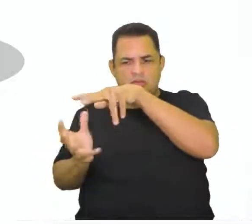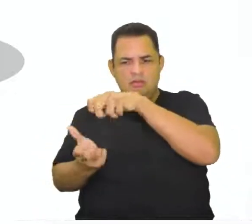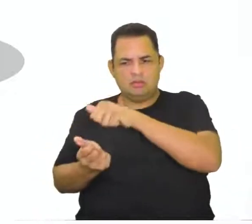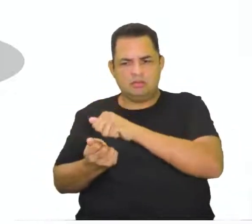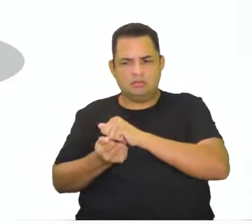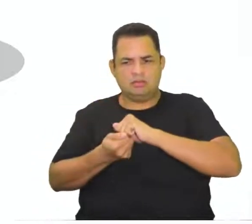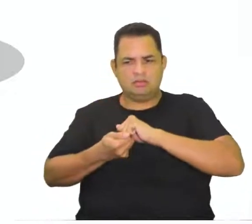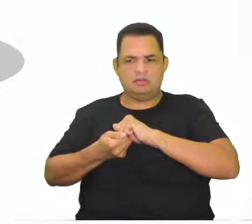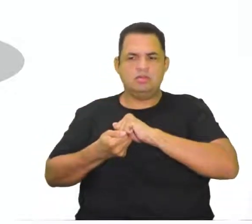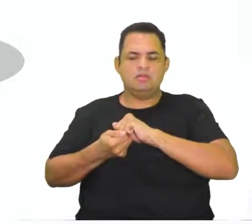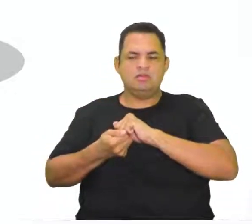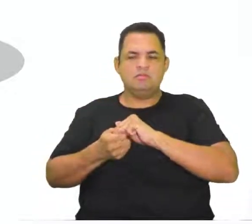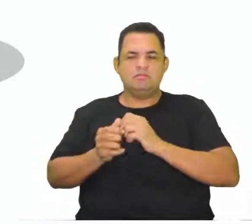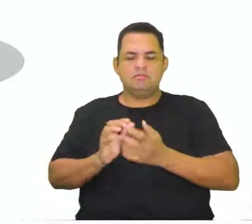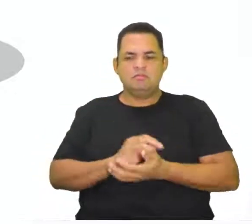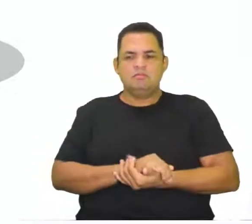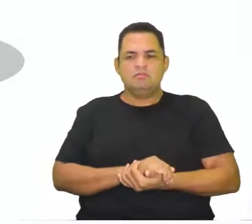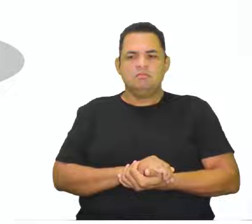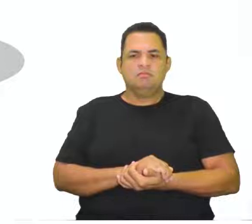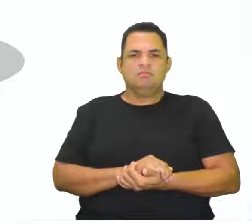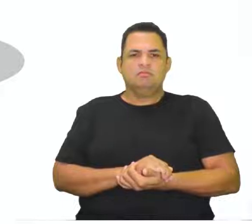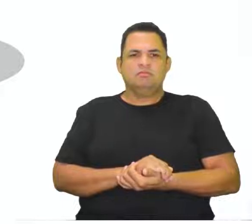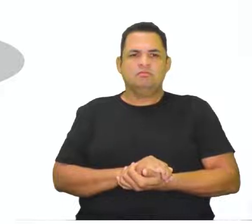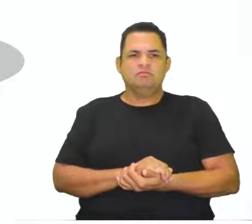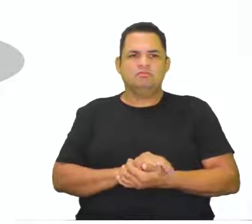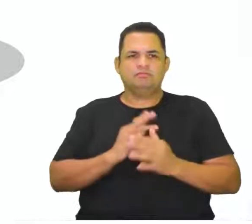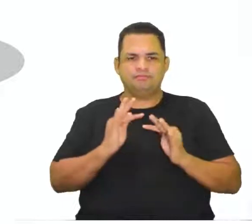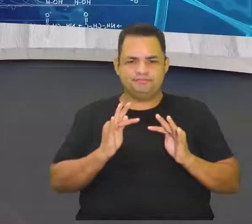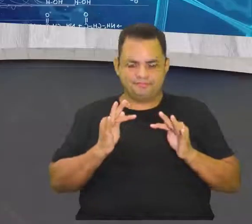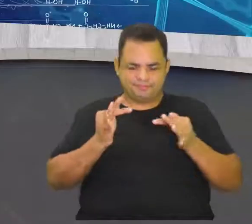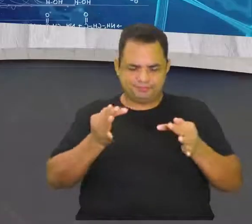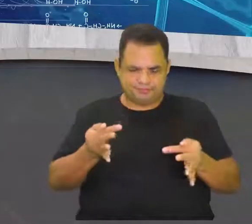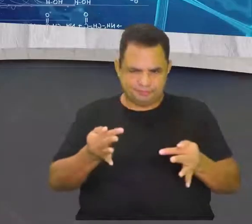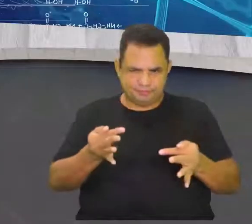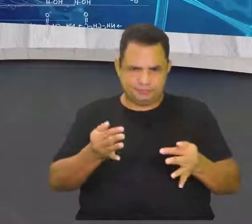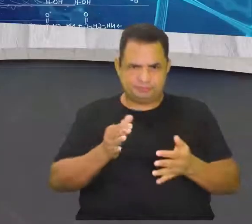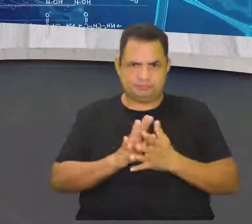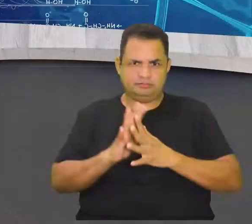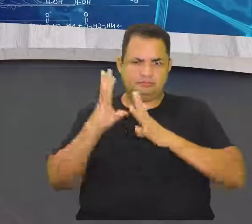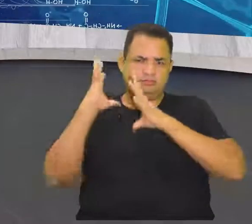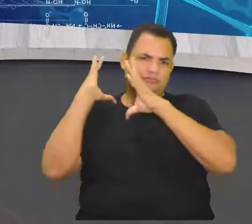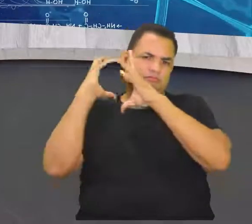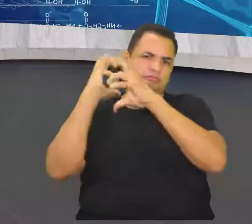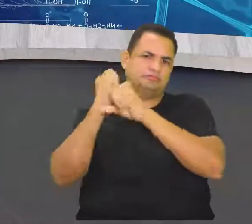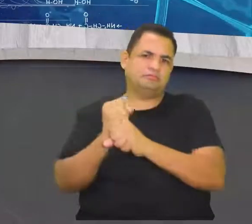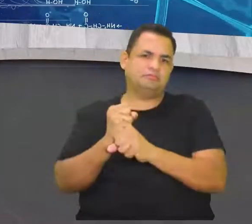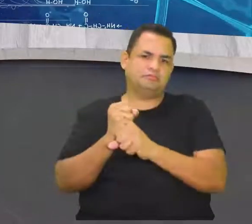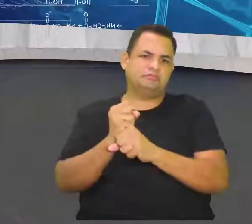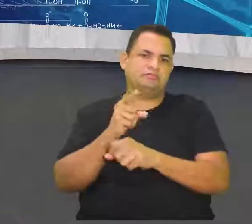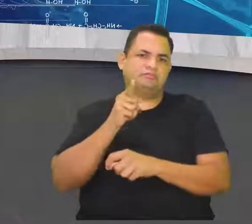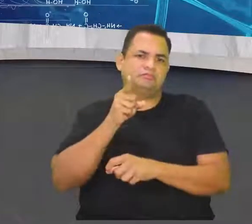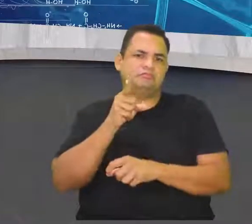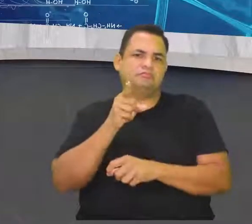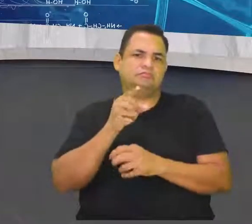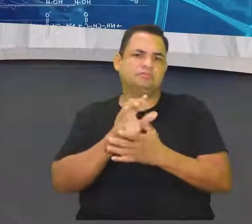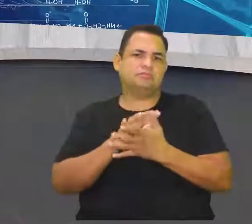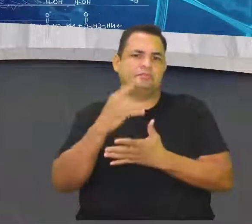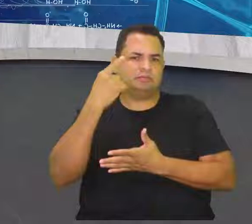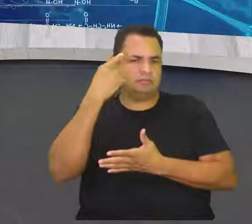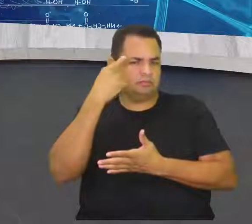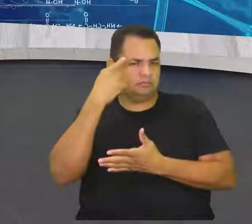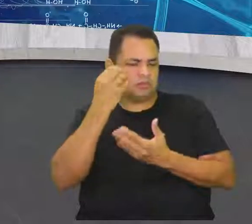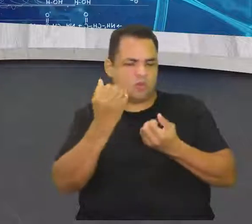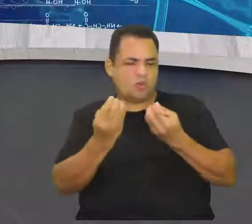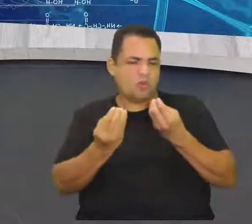sustentabilidade, de um modo geral. E aí, a gente encerra a nossa revisão e você já deve estar até pensando como é que